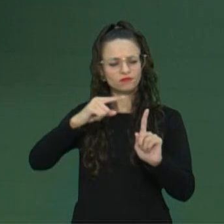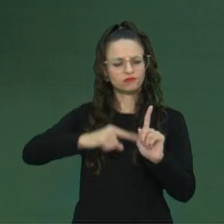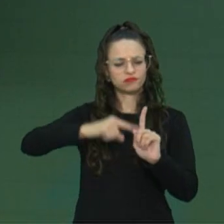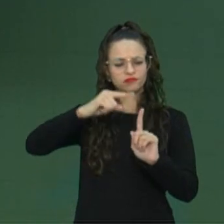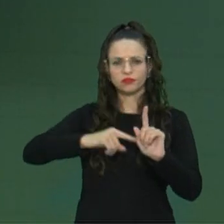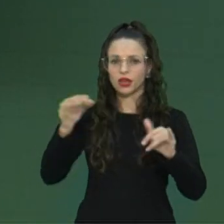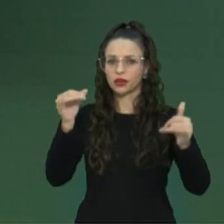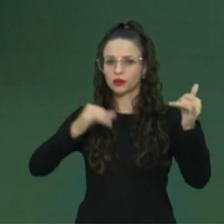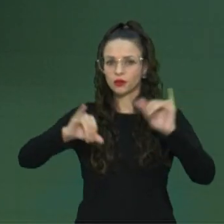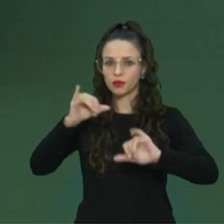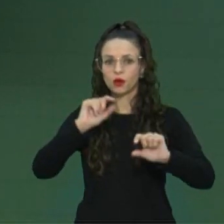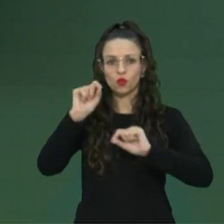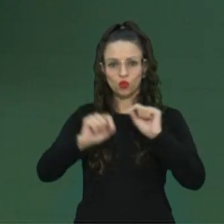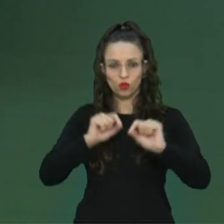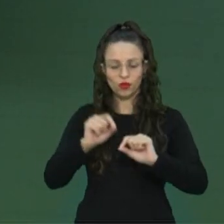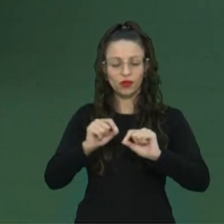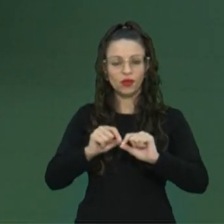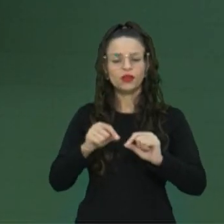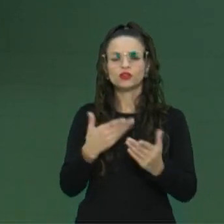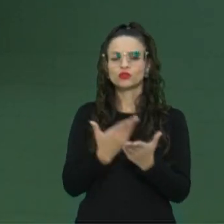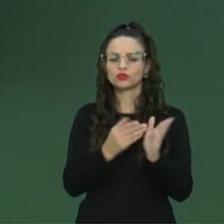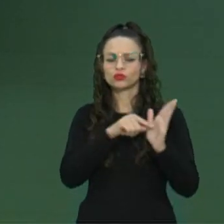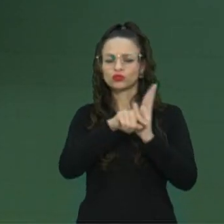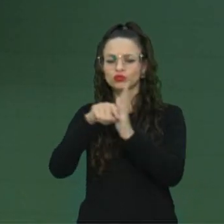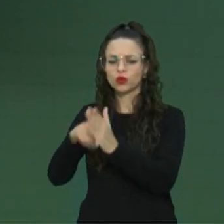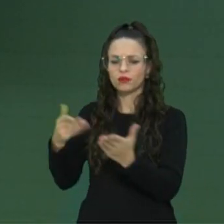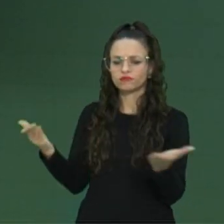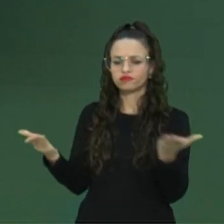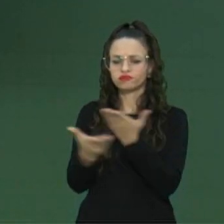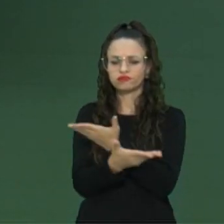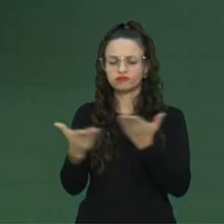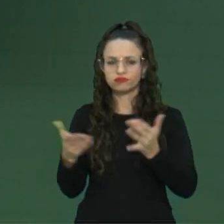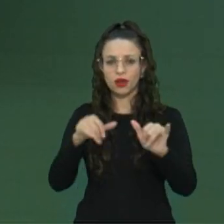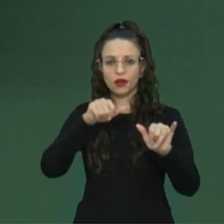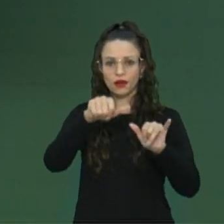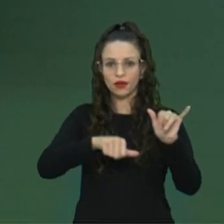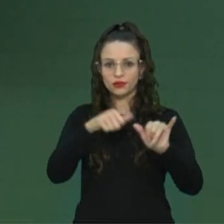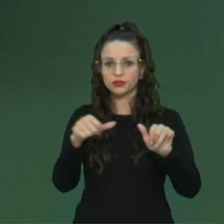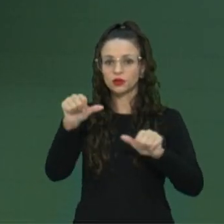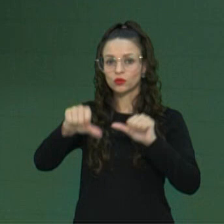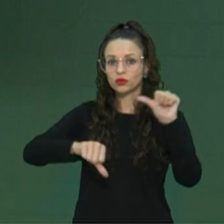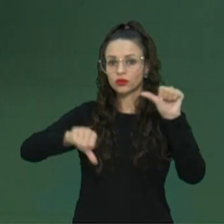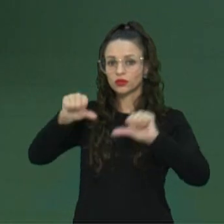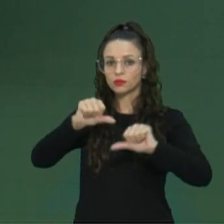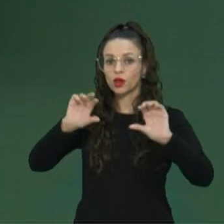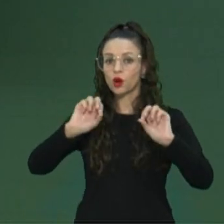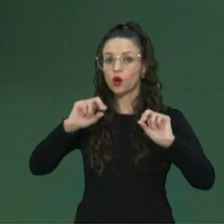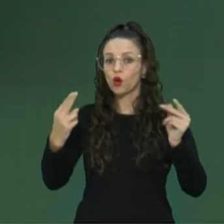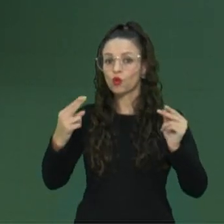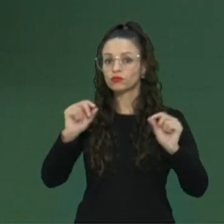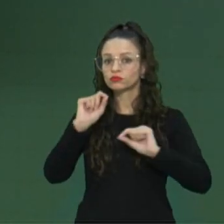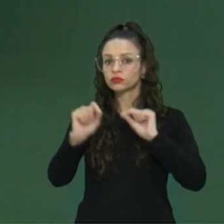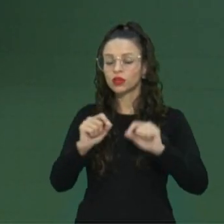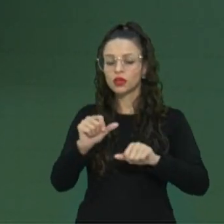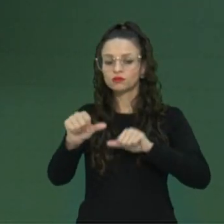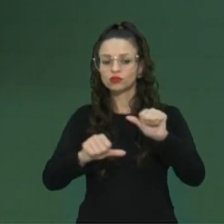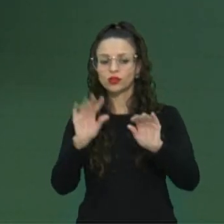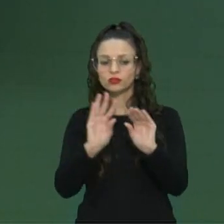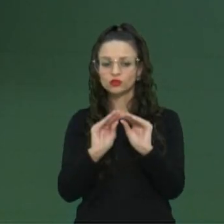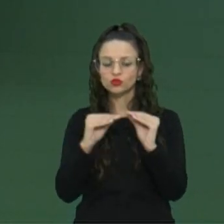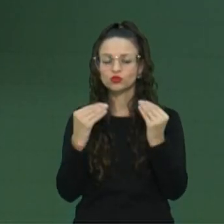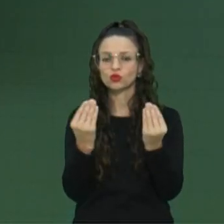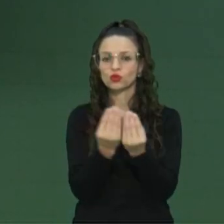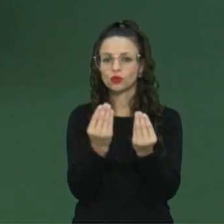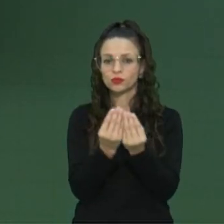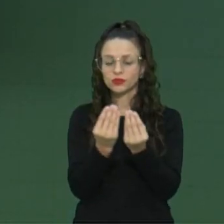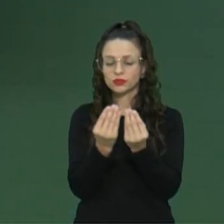termoquímica. Estuda as trocas de calor associadas às reações químicas ou a mudança de estado de agregação das substâncias.